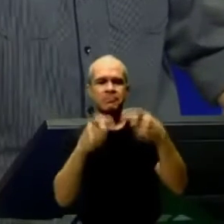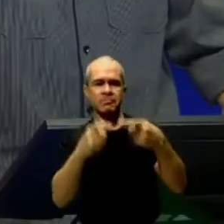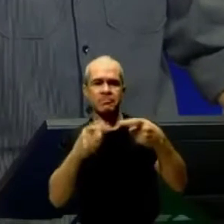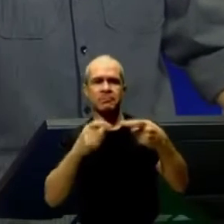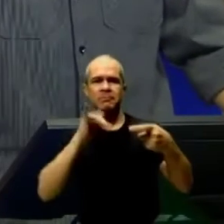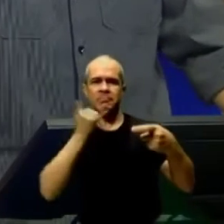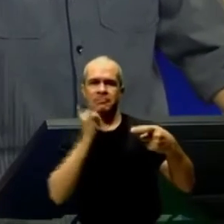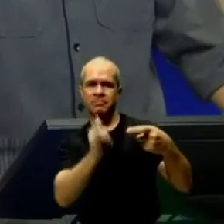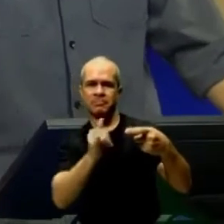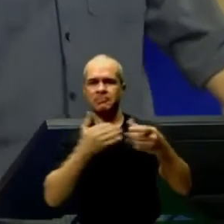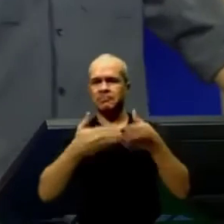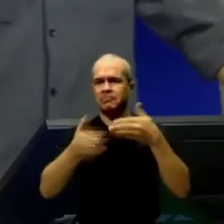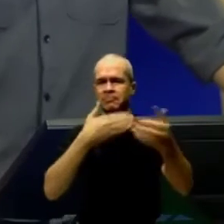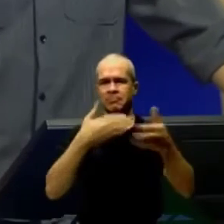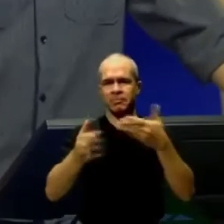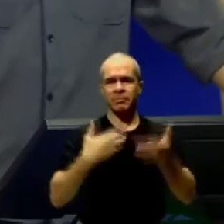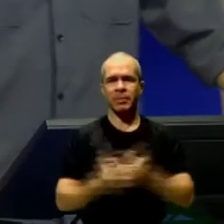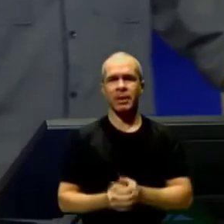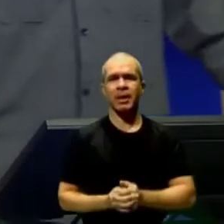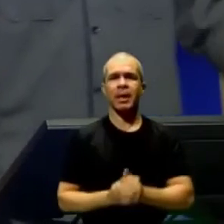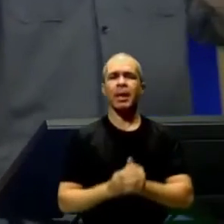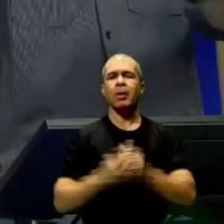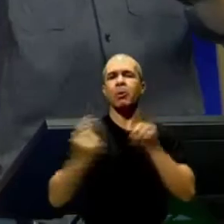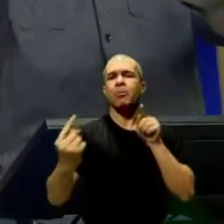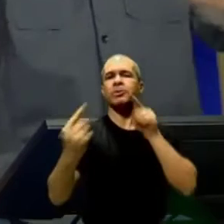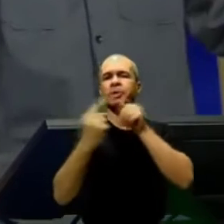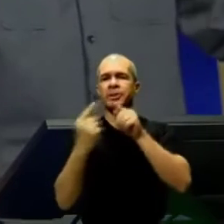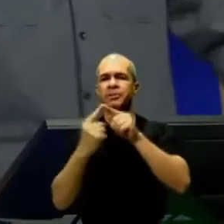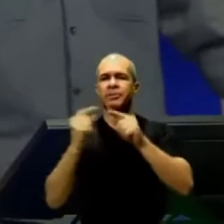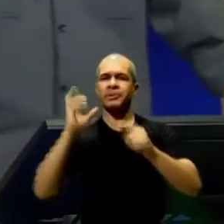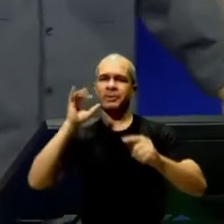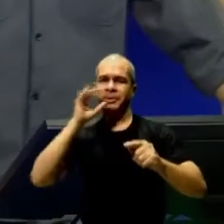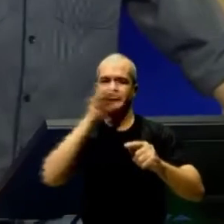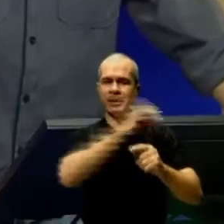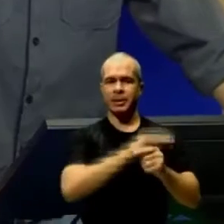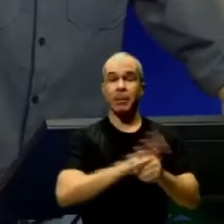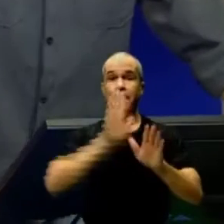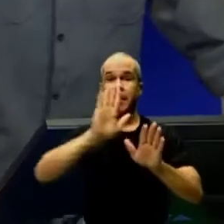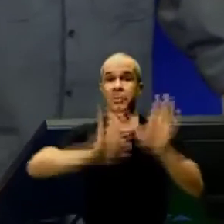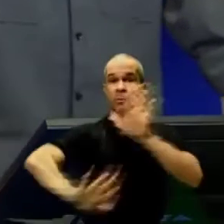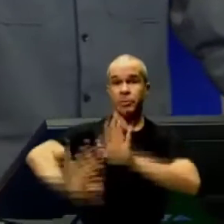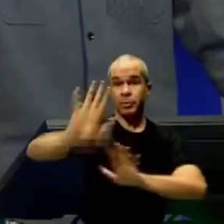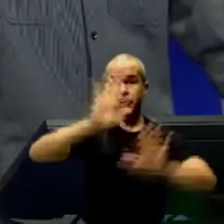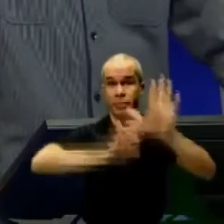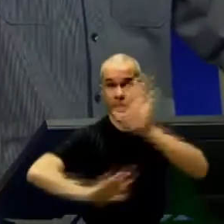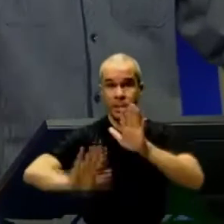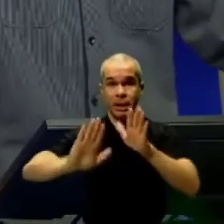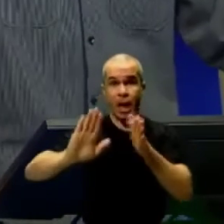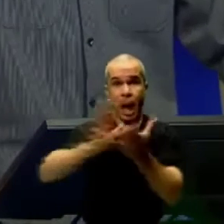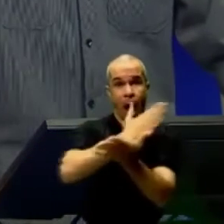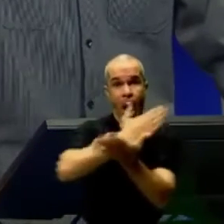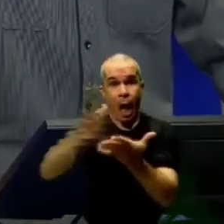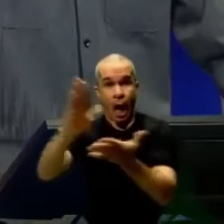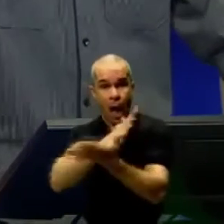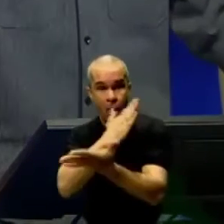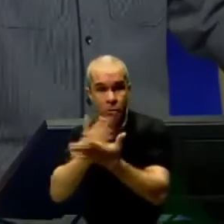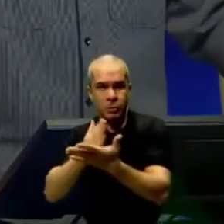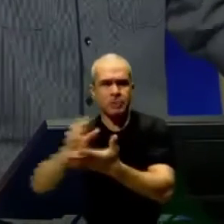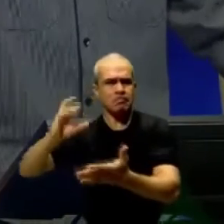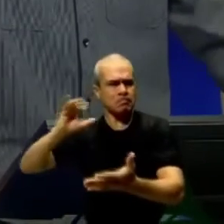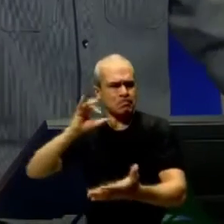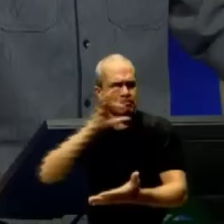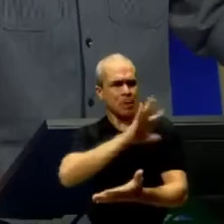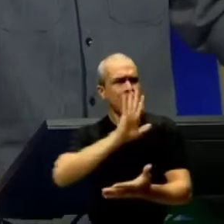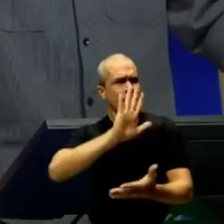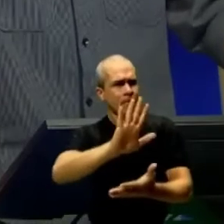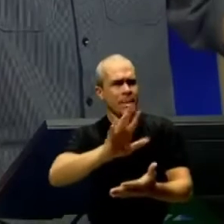um aparelho que tem a função de esquentar. Mas cuidado! Alguns aparelhos esquentam e não são resistores, como,